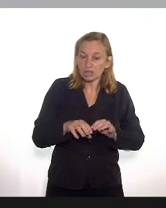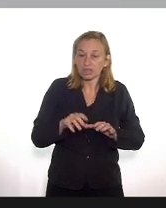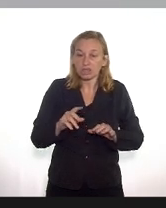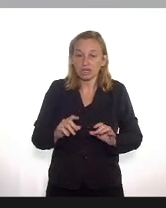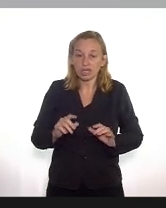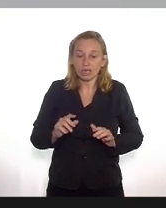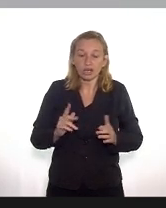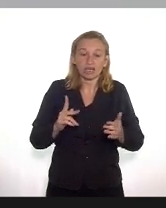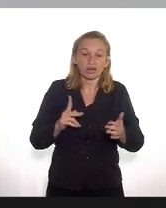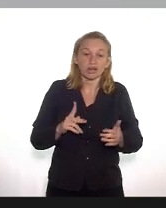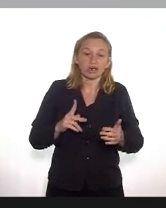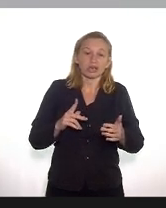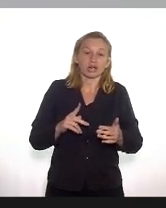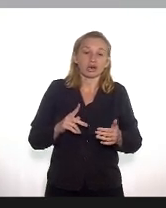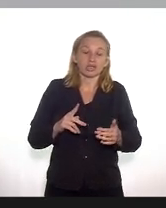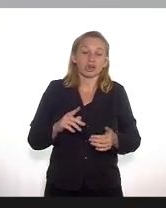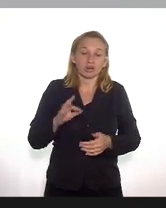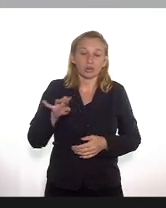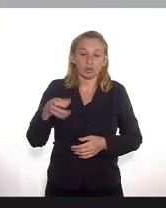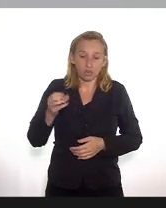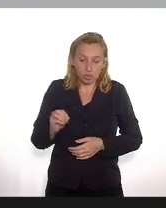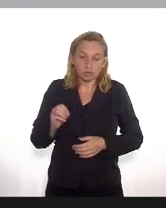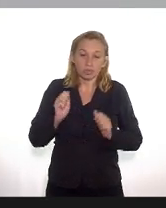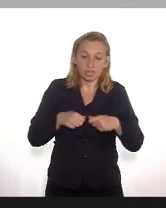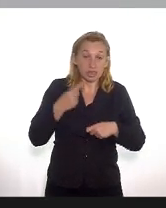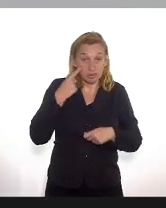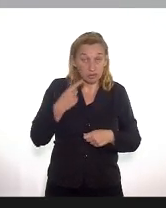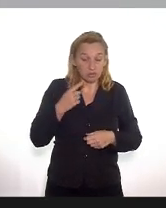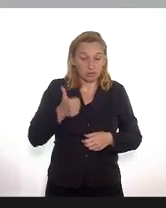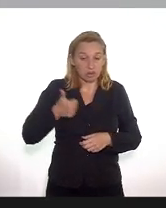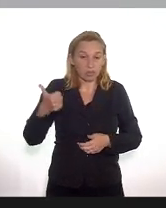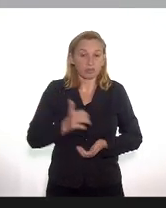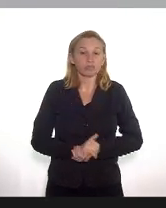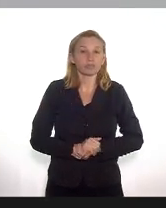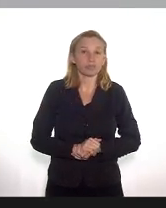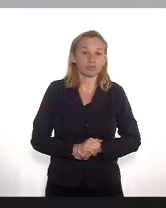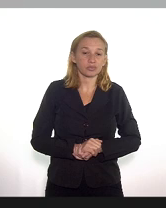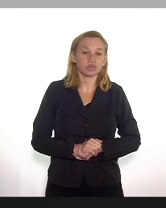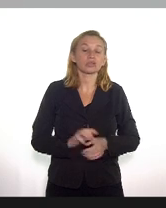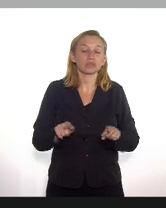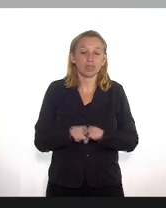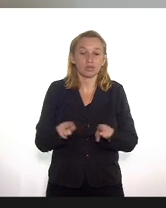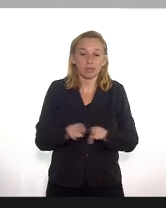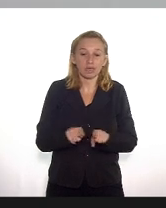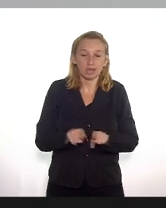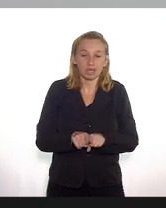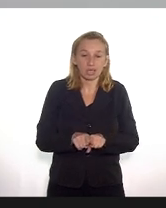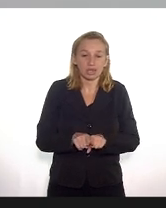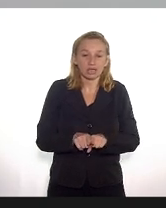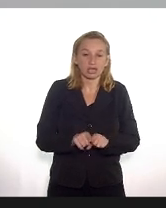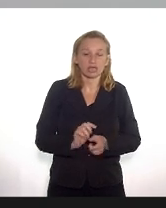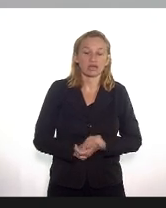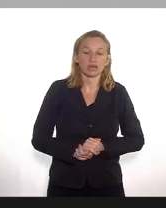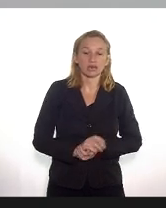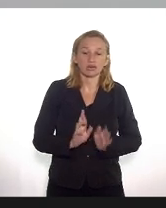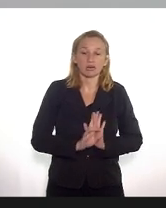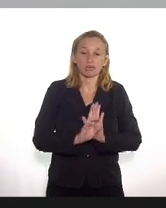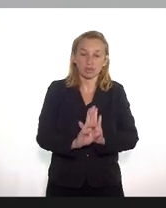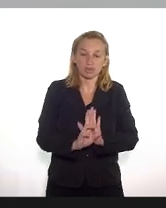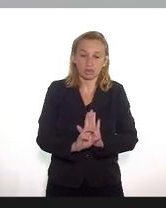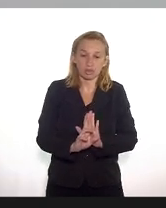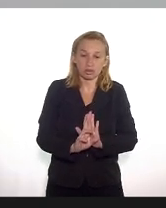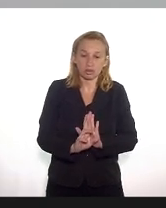realizado no consórcio. Isso precisa ser revisto, né? E também salientada pela representação